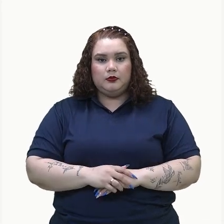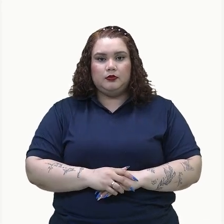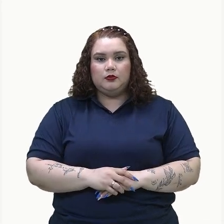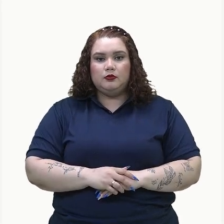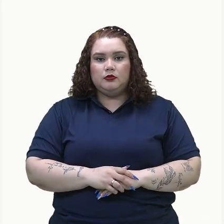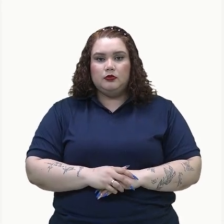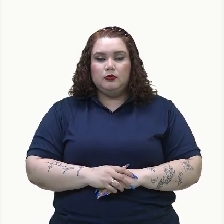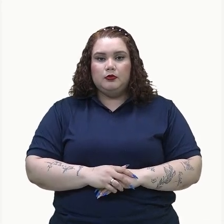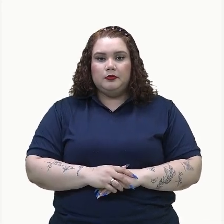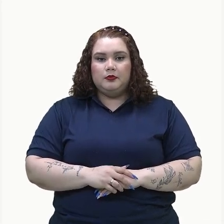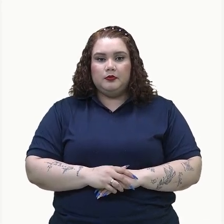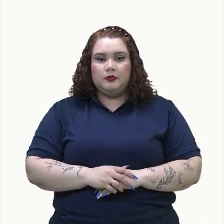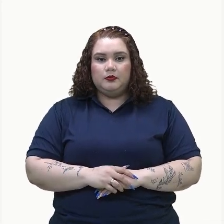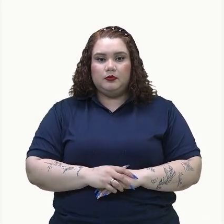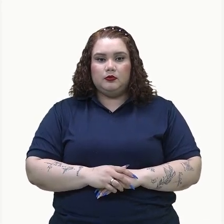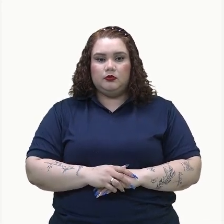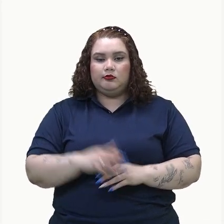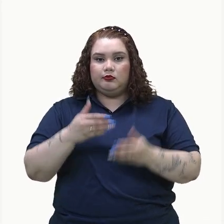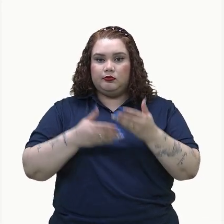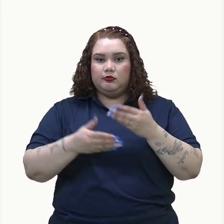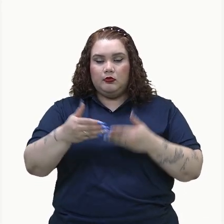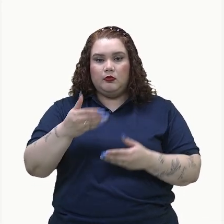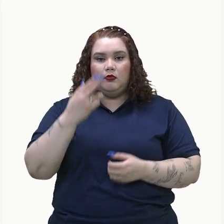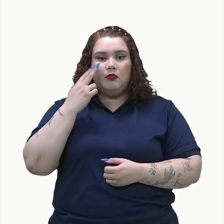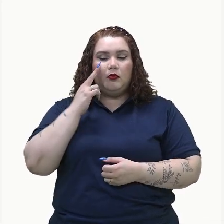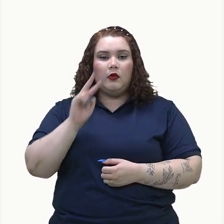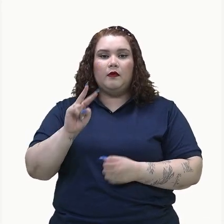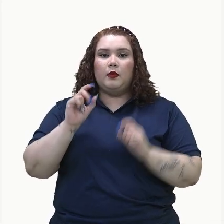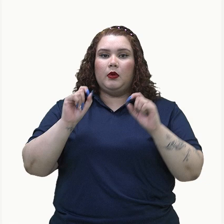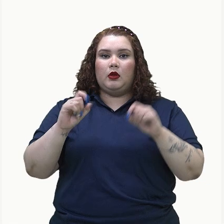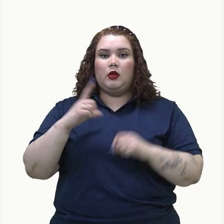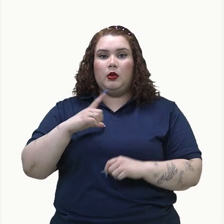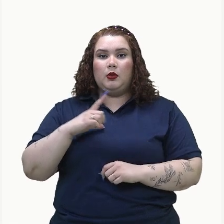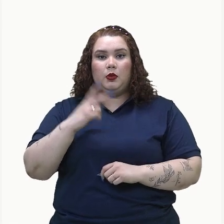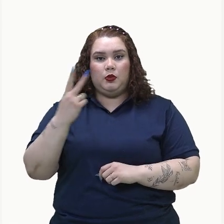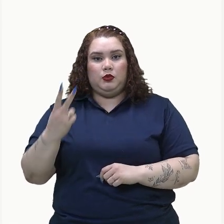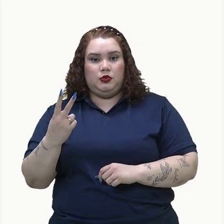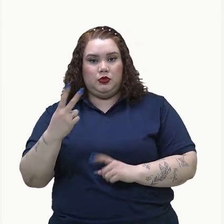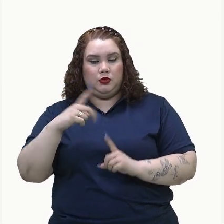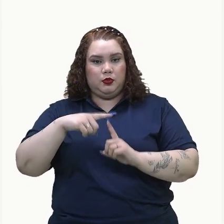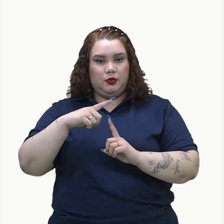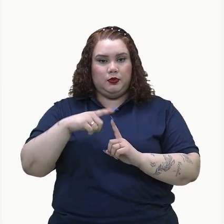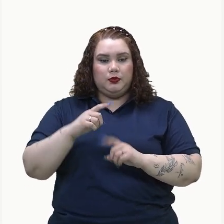lá. Vamos ver aqui, são 2 circuitos, olha só.